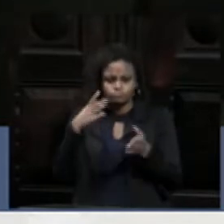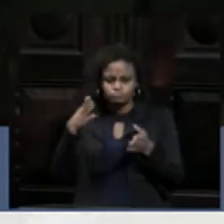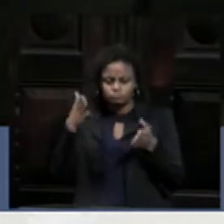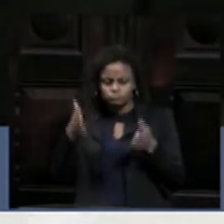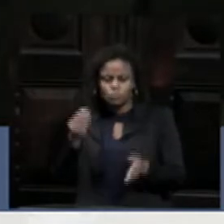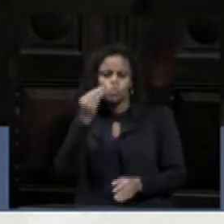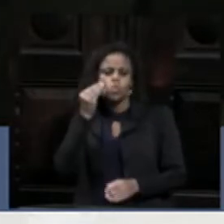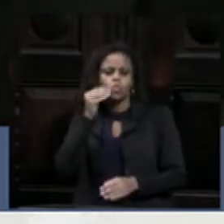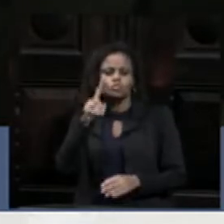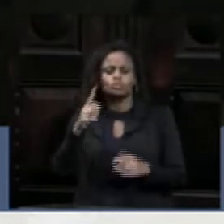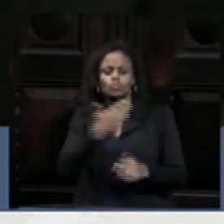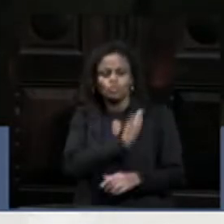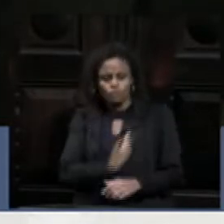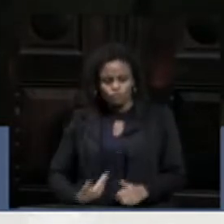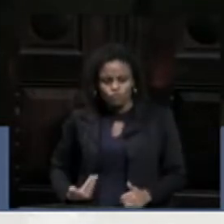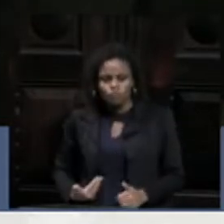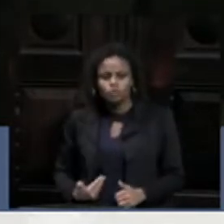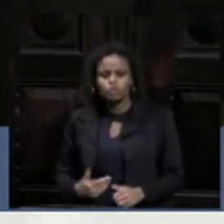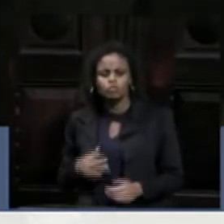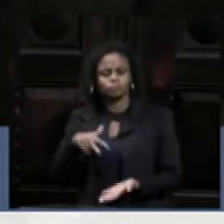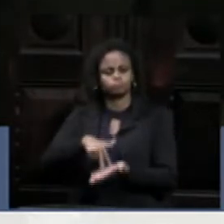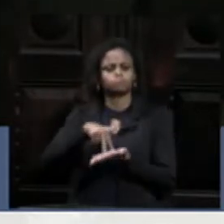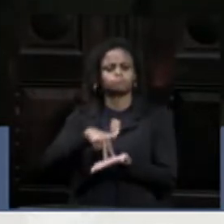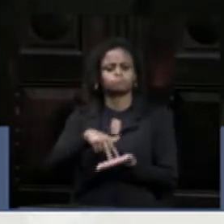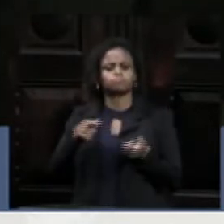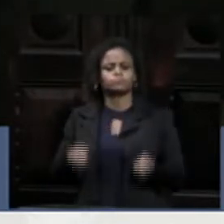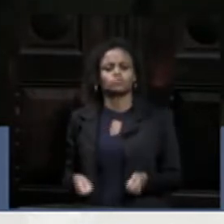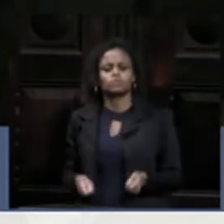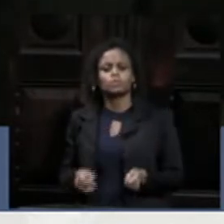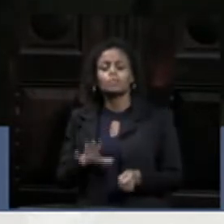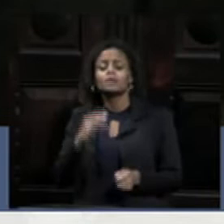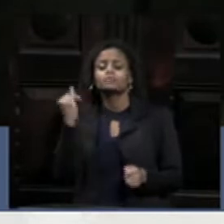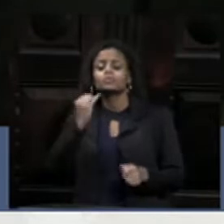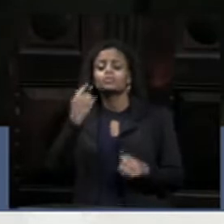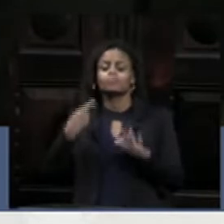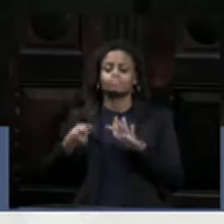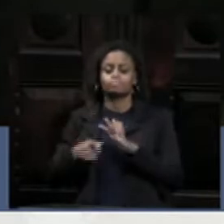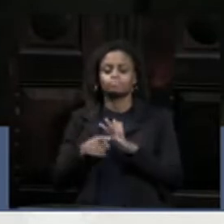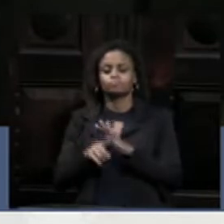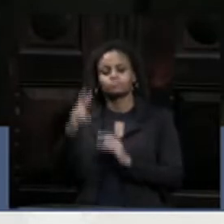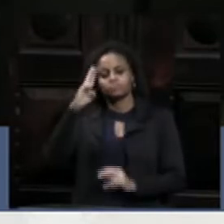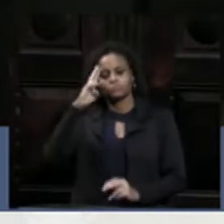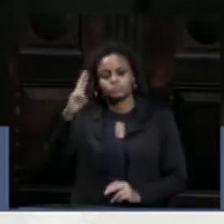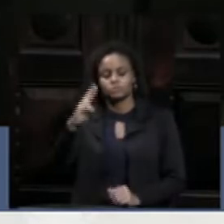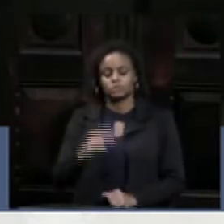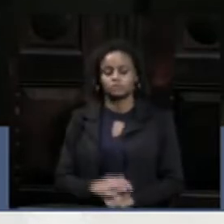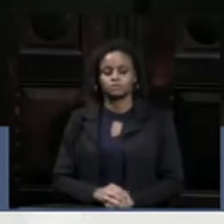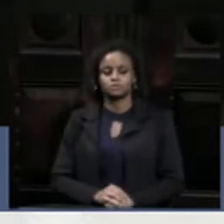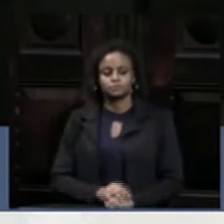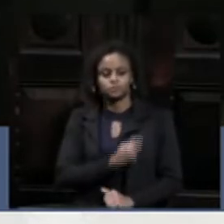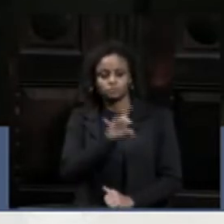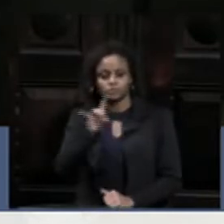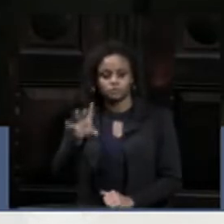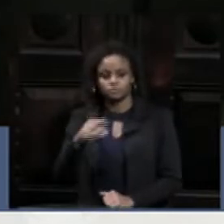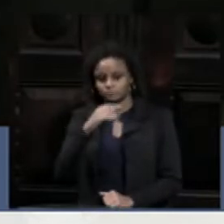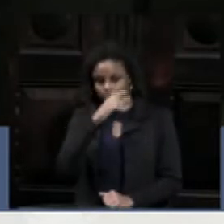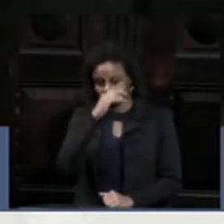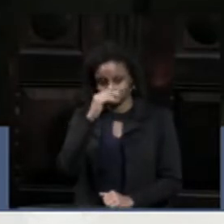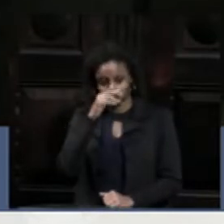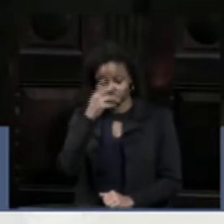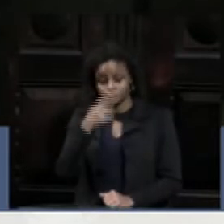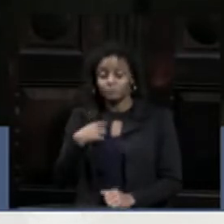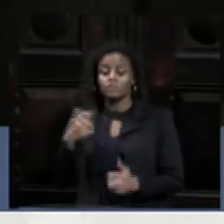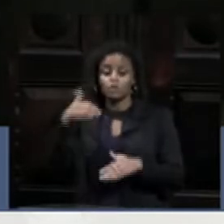trazer o tema, mas é fundamental a gente aprofundar na responsabilidade legislativa nossa. Obrigado. Parecer é favorável